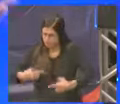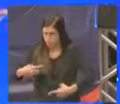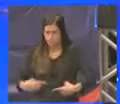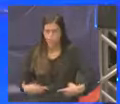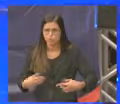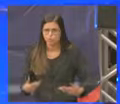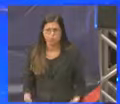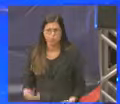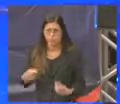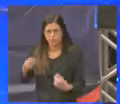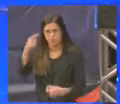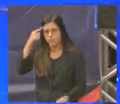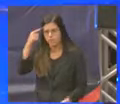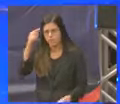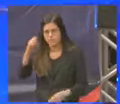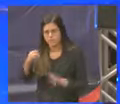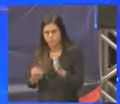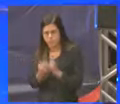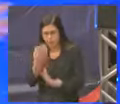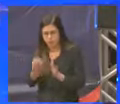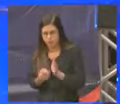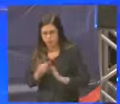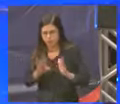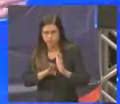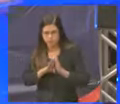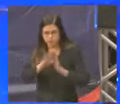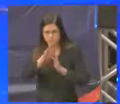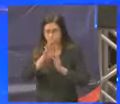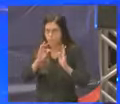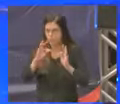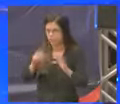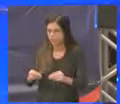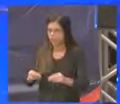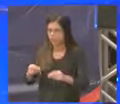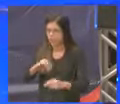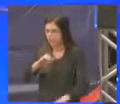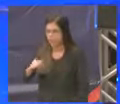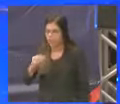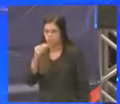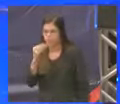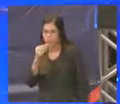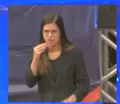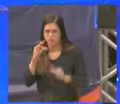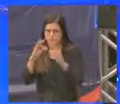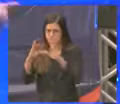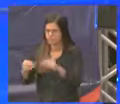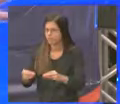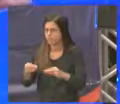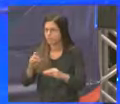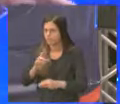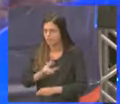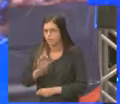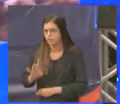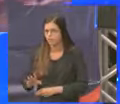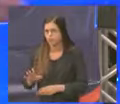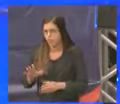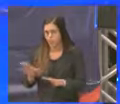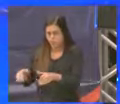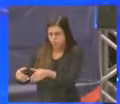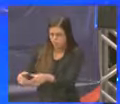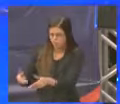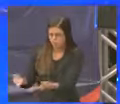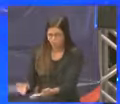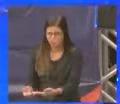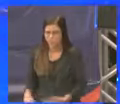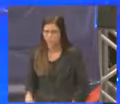para pensar, poxa, se a produtividade está aumentando para todo mundo, vamos aproveitar isso para todo mundo e não deixar só uma elite privilegiada.